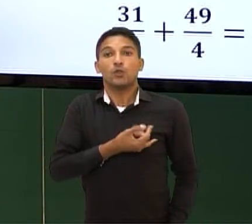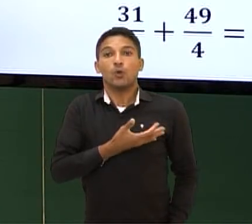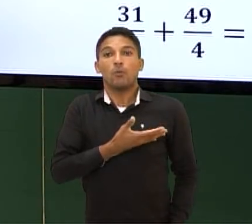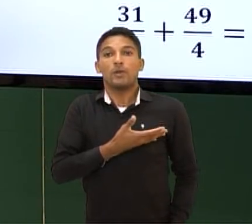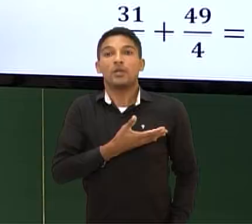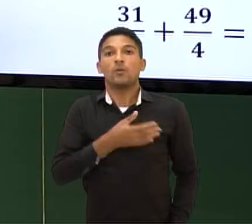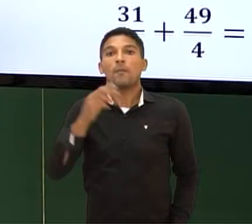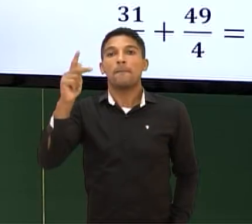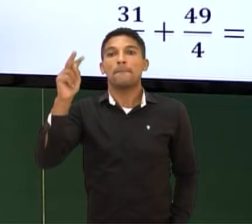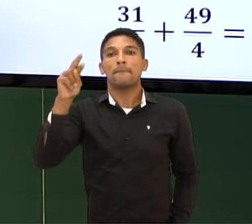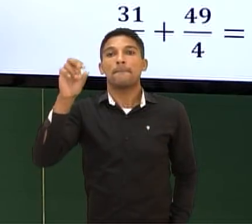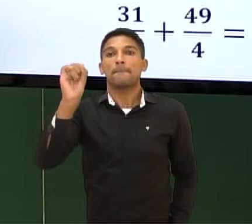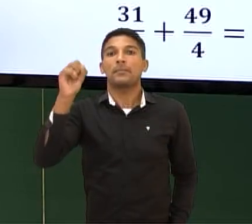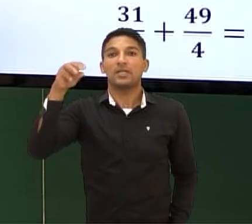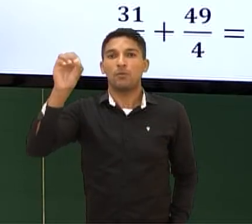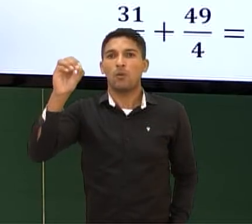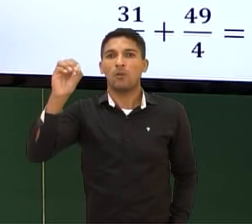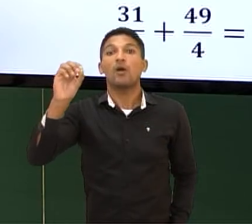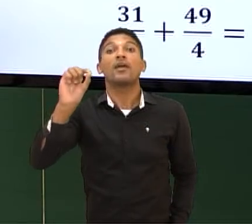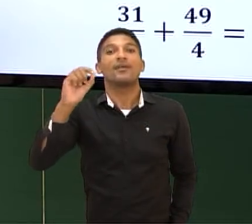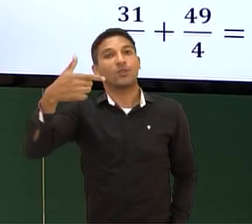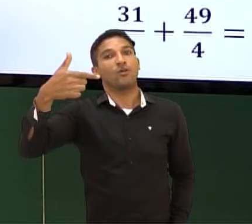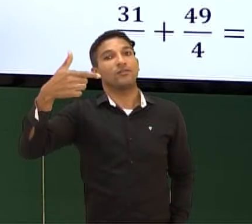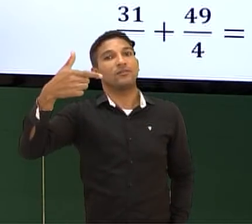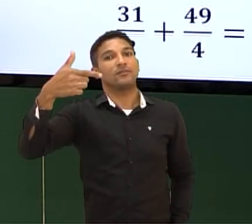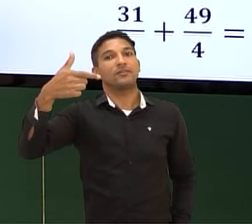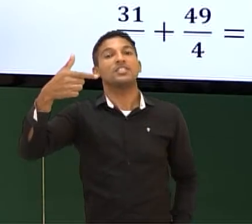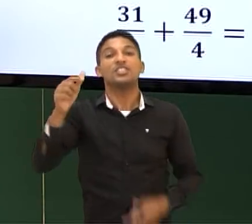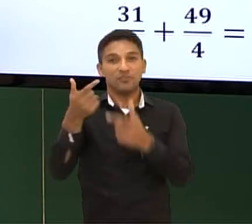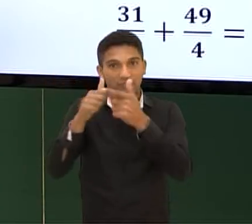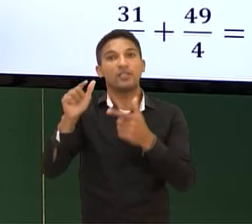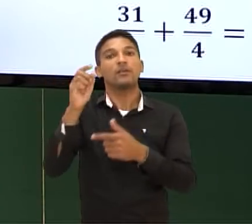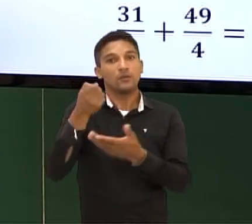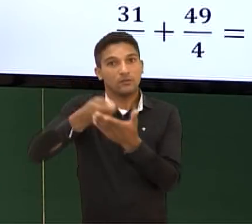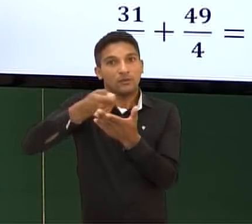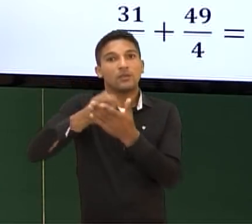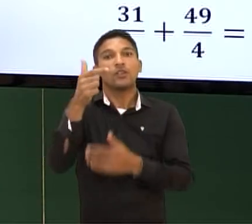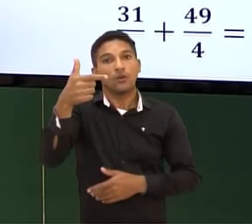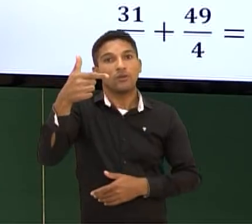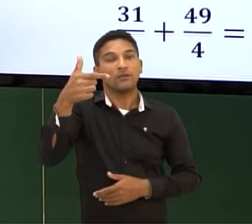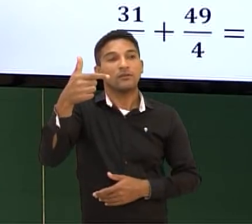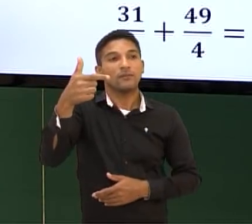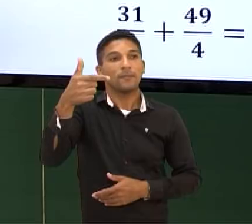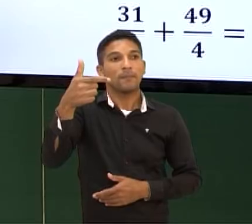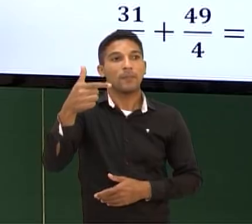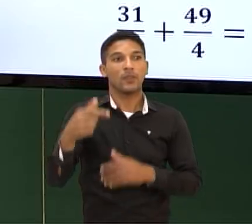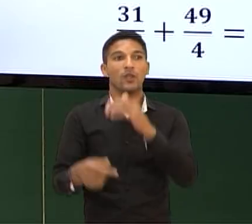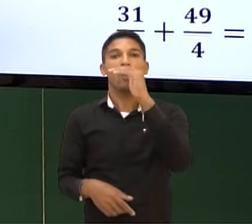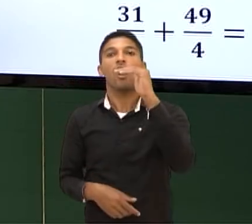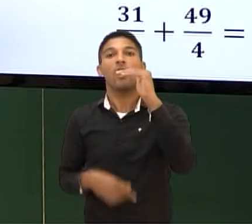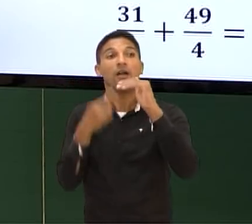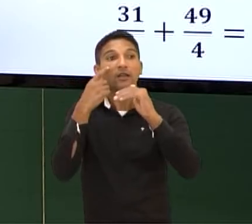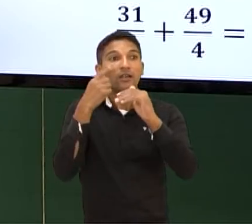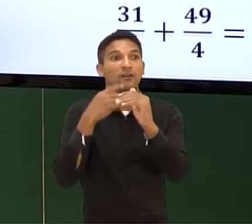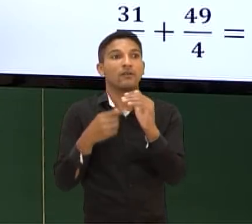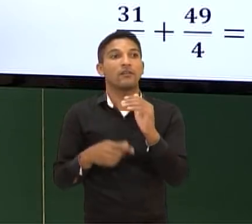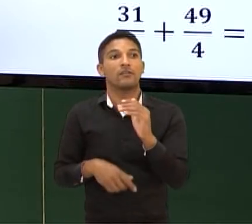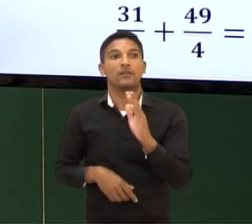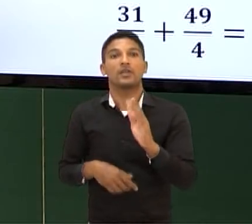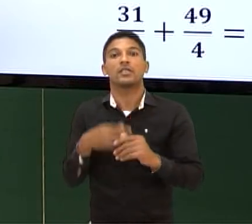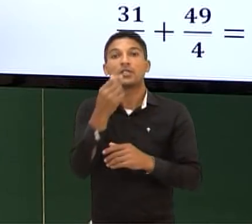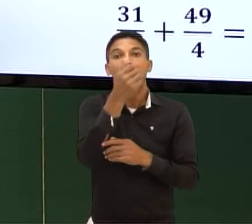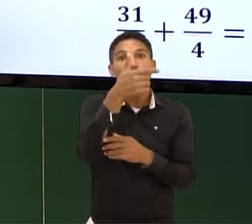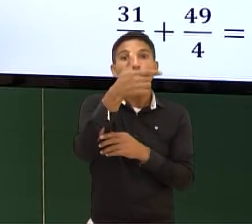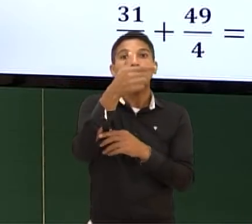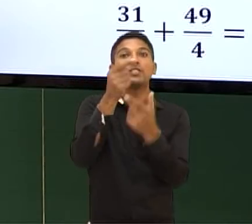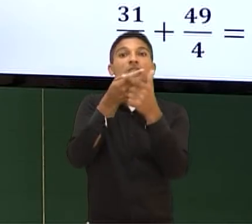primo, que é o quê? O 2. Então, eu vou dividir por 2 primeiro. 2 divididos por 2, eu tenho 1. 2 na tabuada do